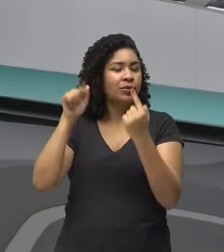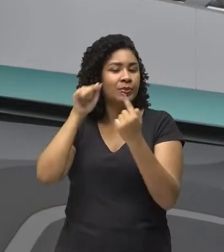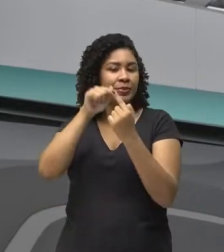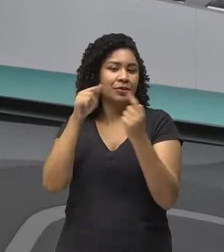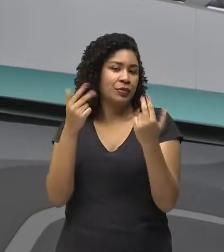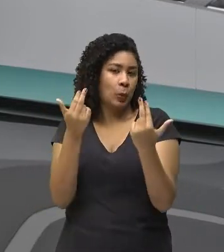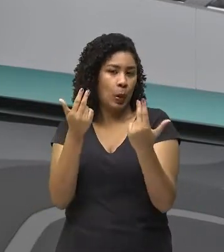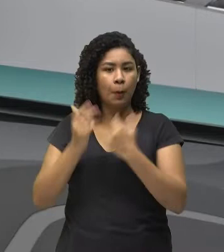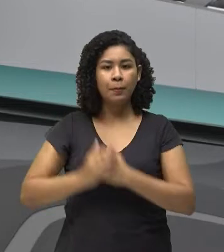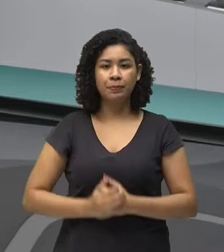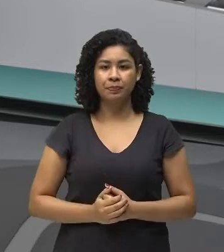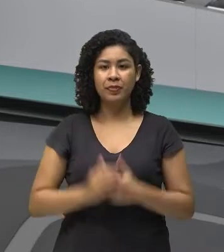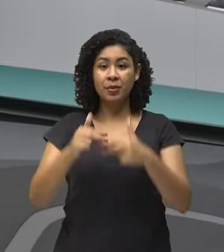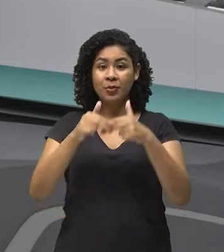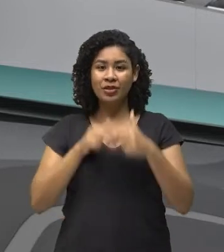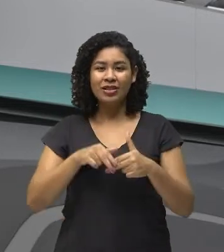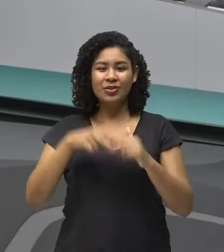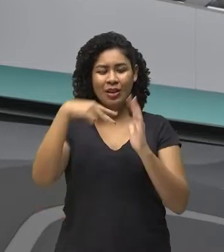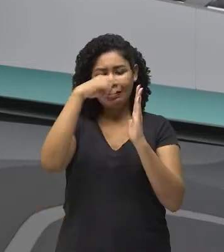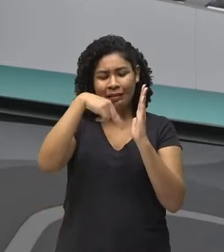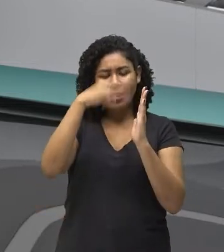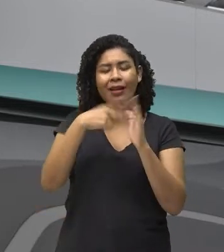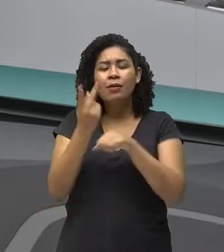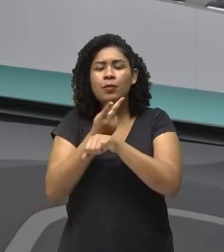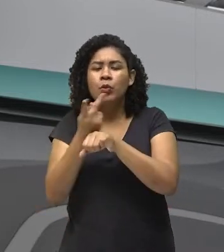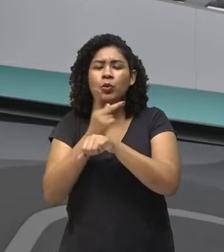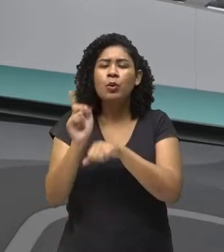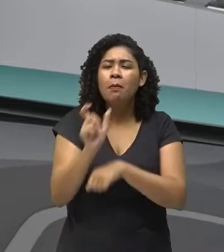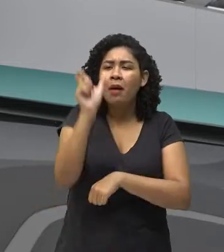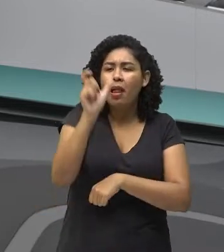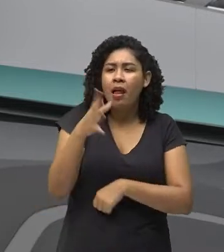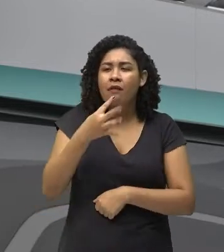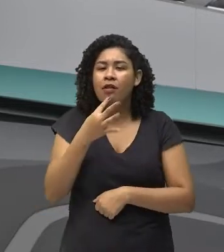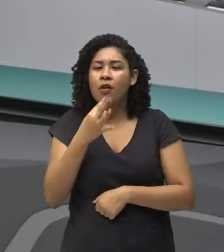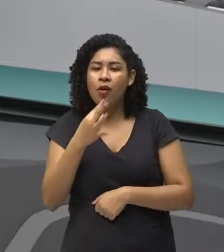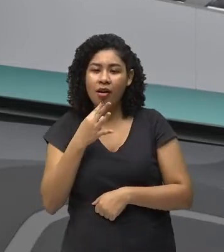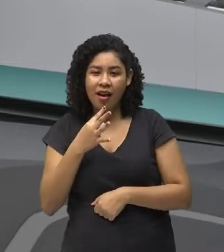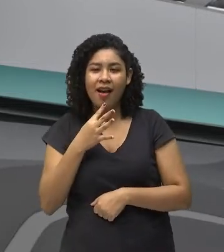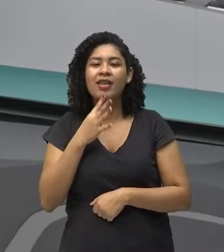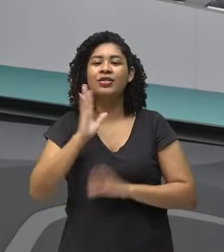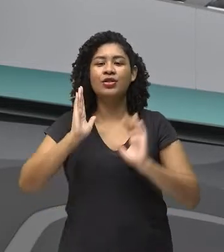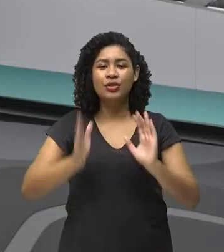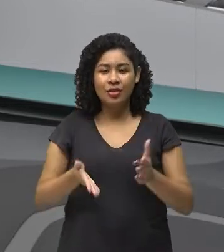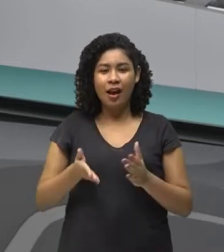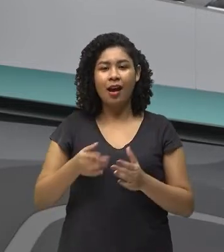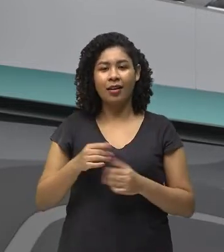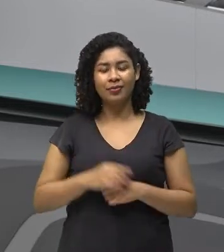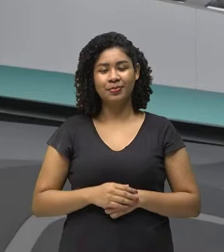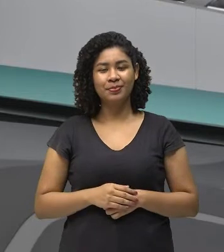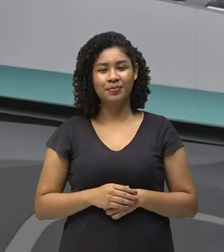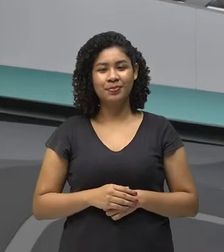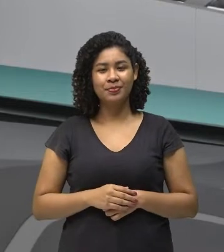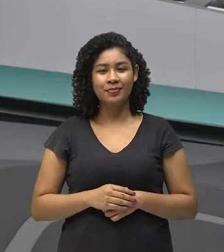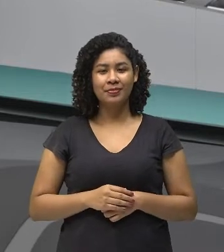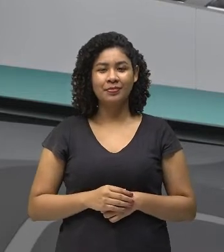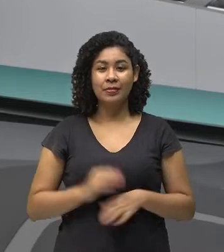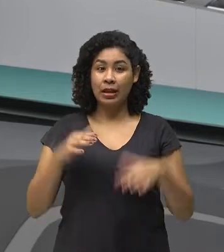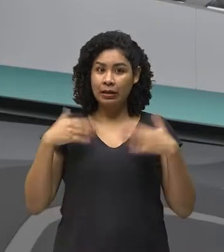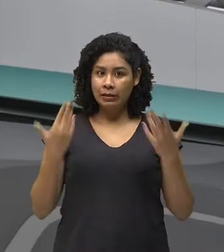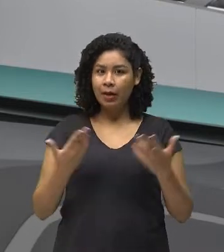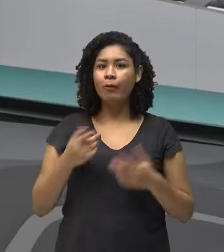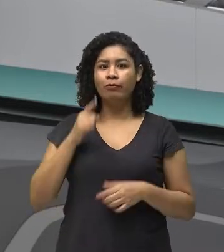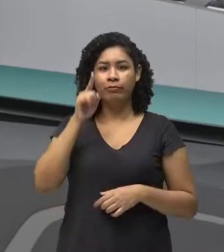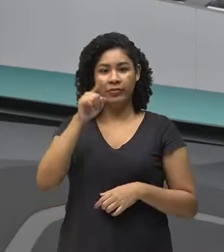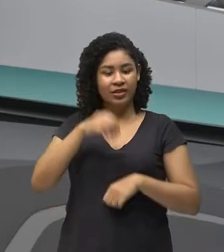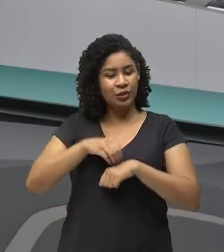você lê o título e o subtítulo, procura uma palavrinha que você já conhece, alguma palavrinha que você já viu, tudo bem? Então, título e